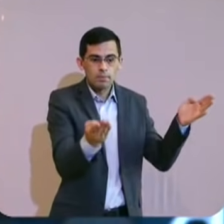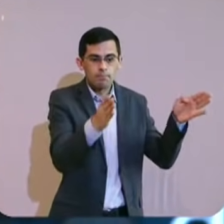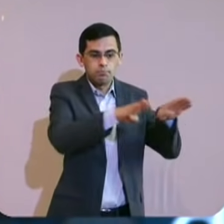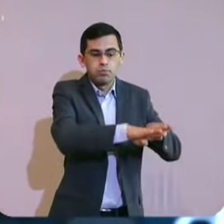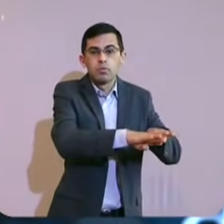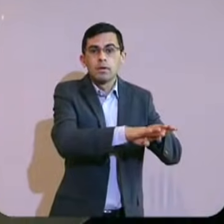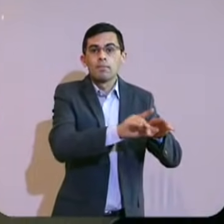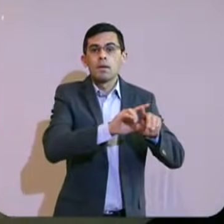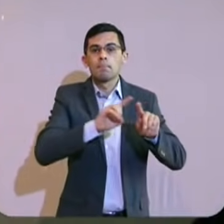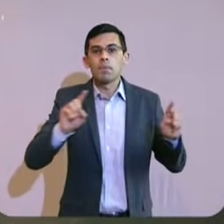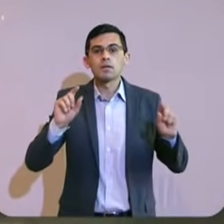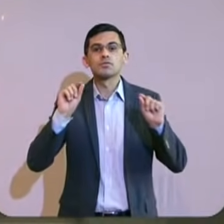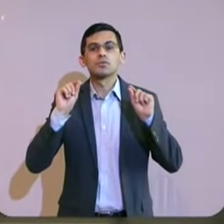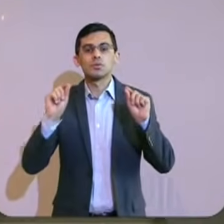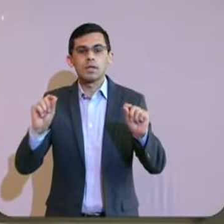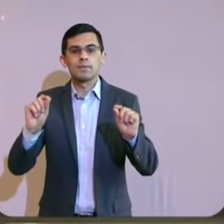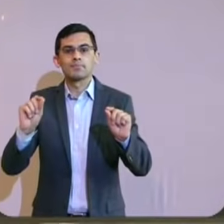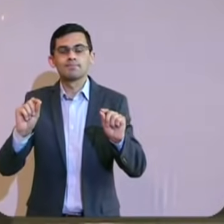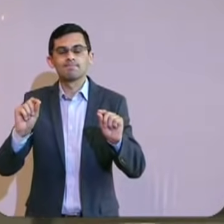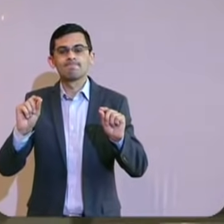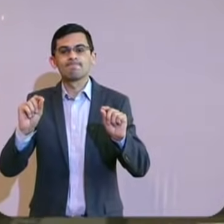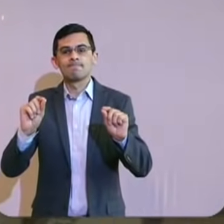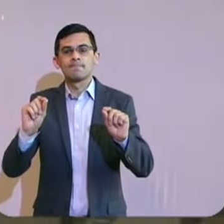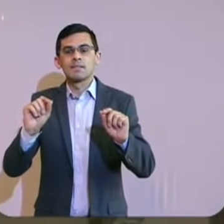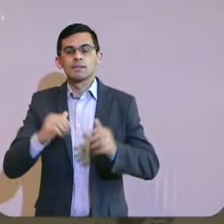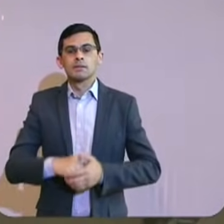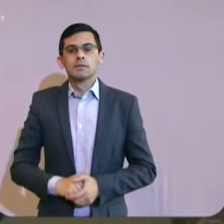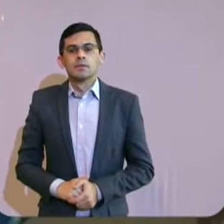E o interessante é que,